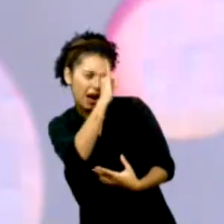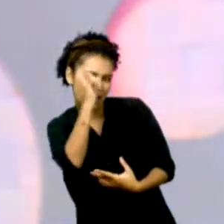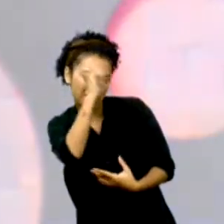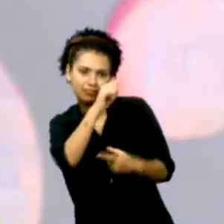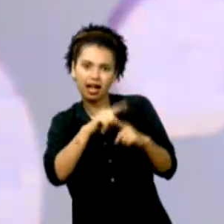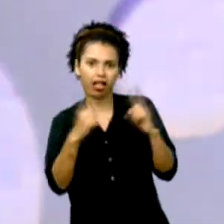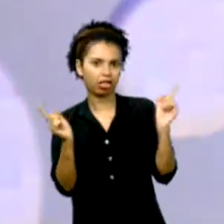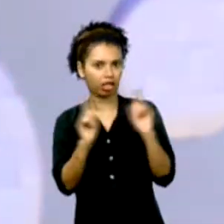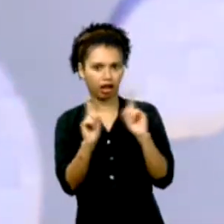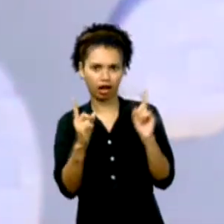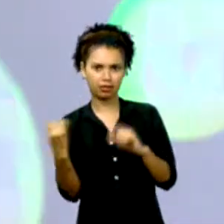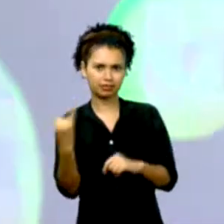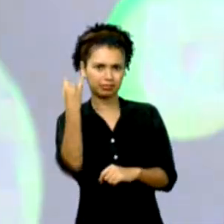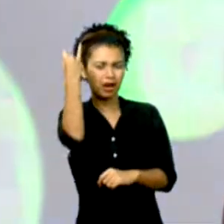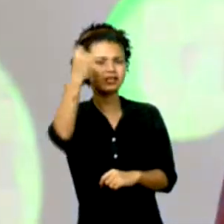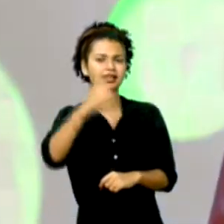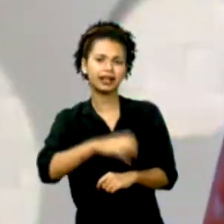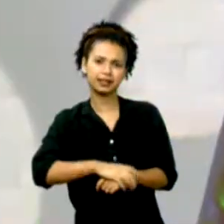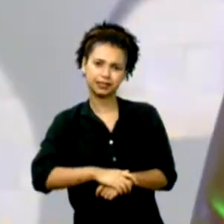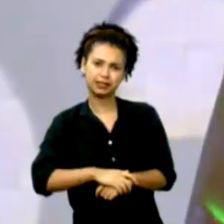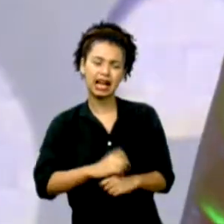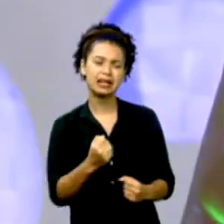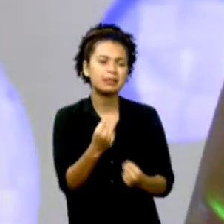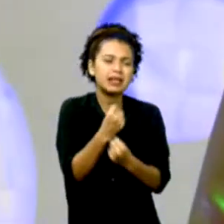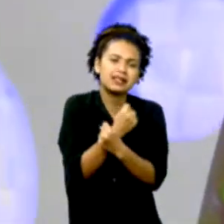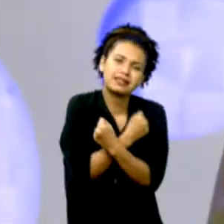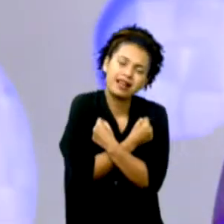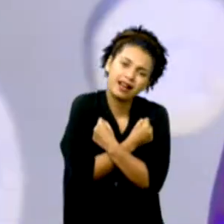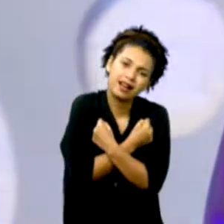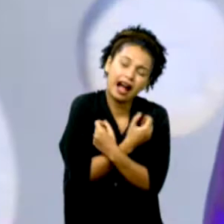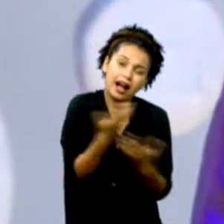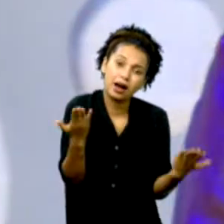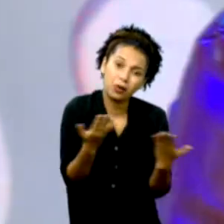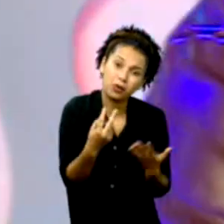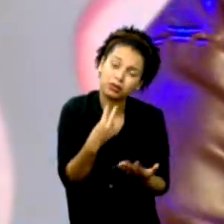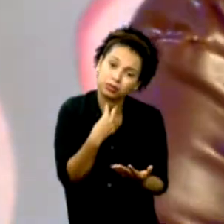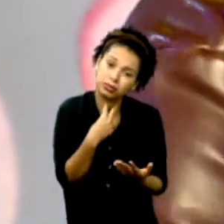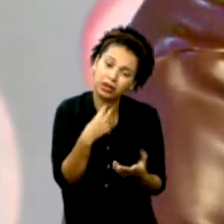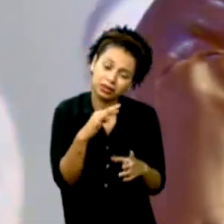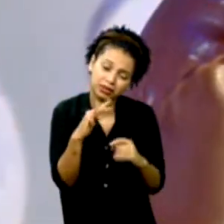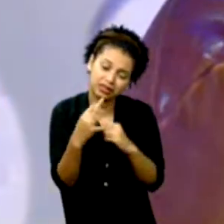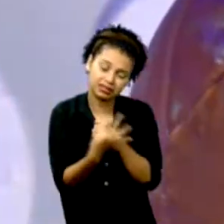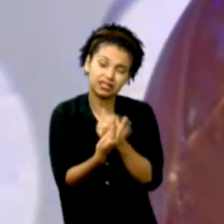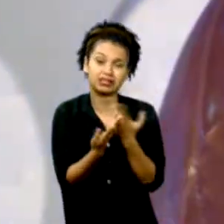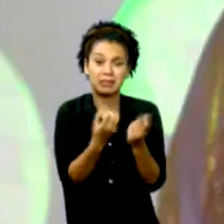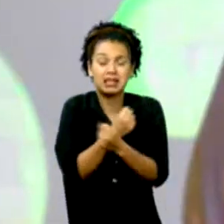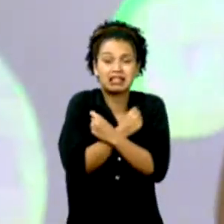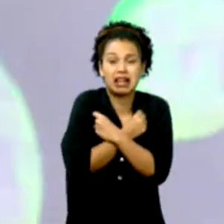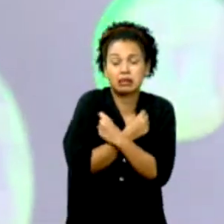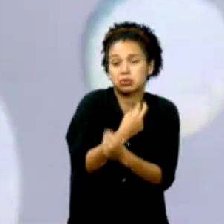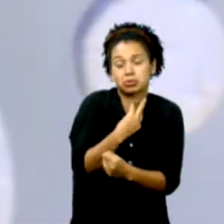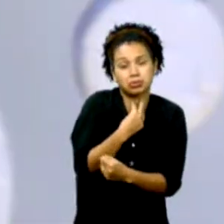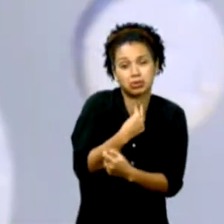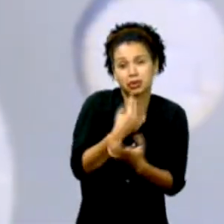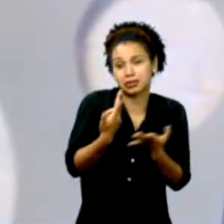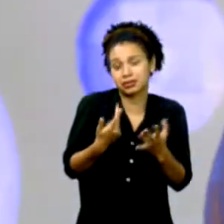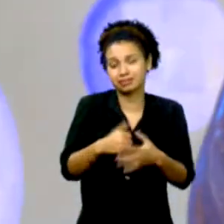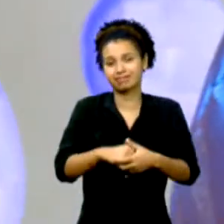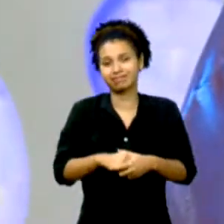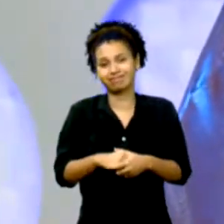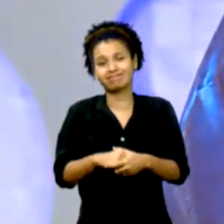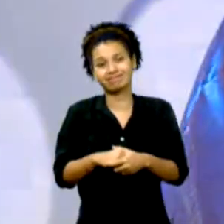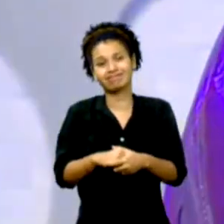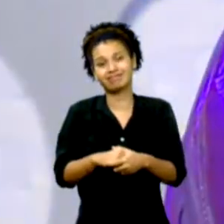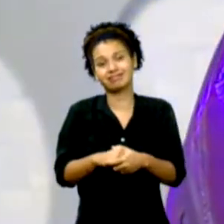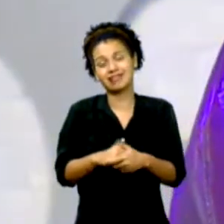você abraçar, né? Hoje nós tá tão difícil hoje nesse período de pandemia. Sagrado, você dá um abraço, né? Mas